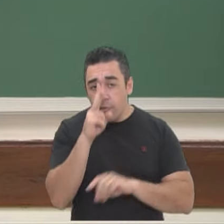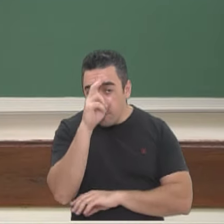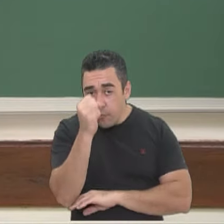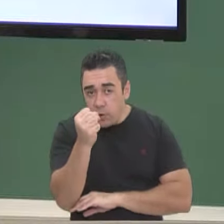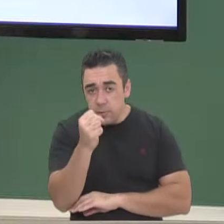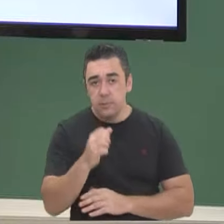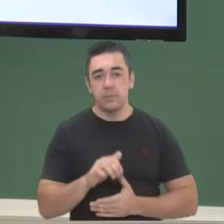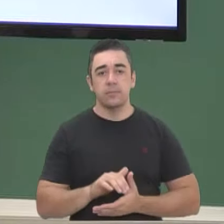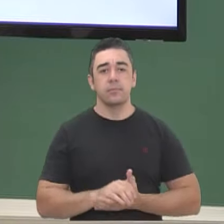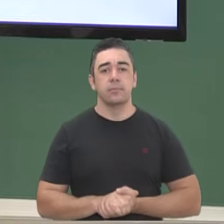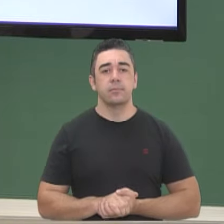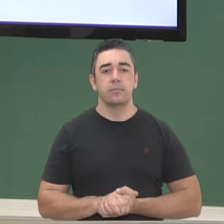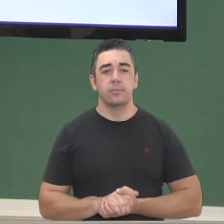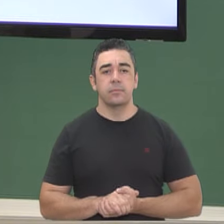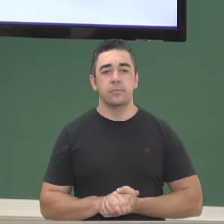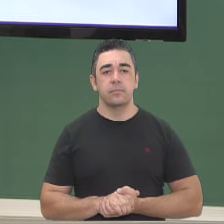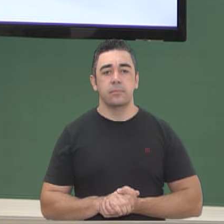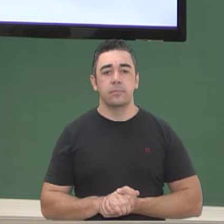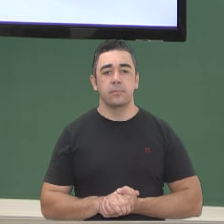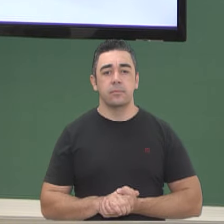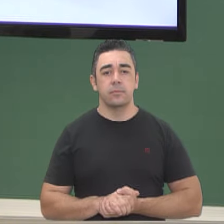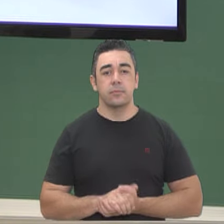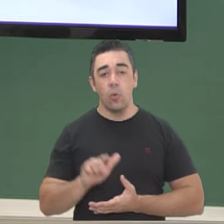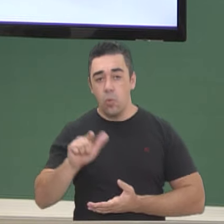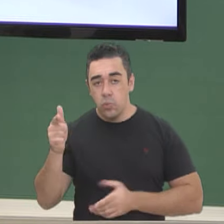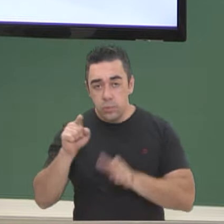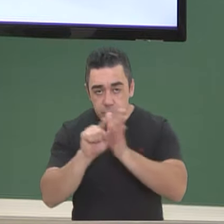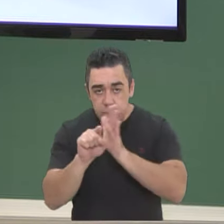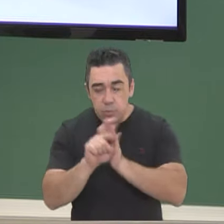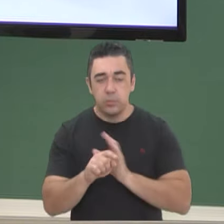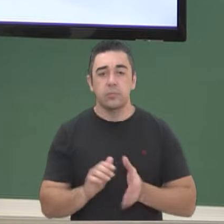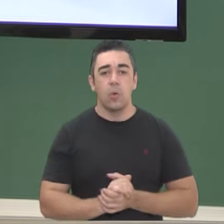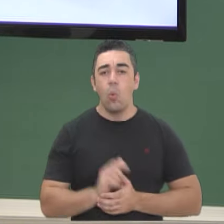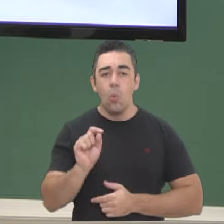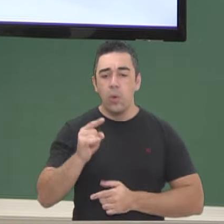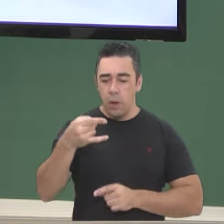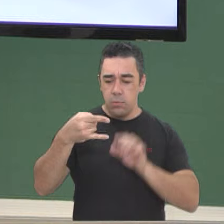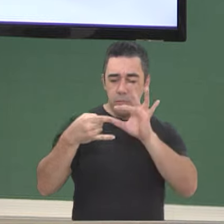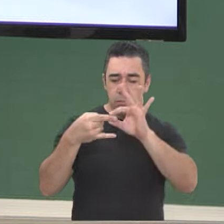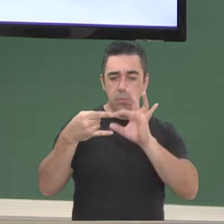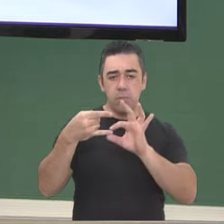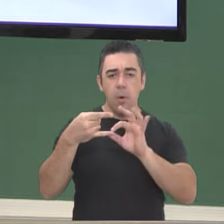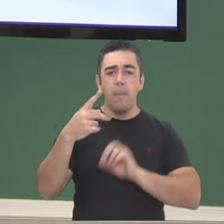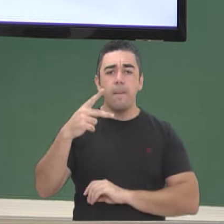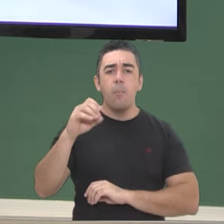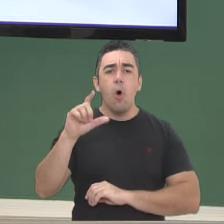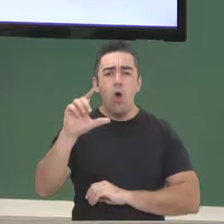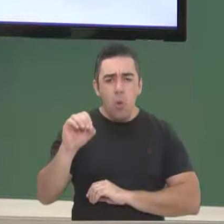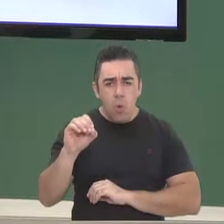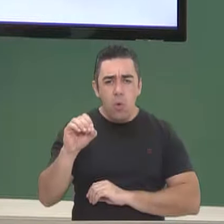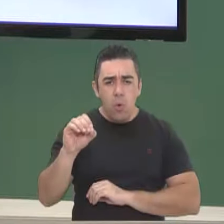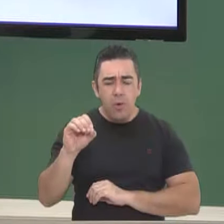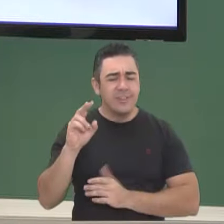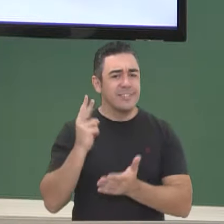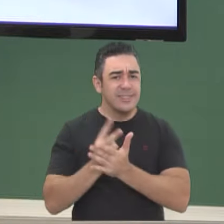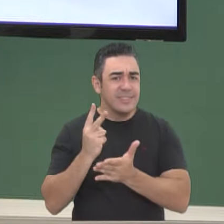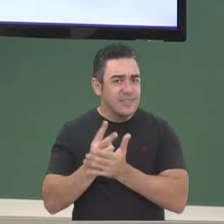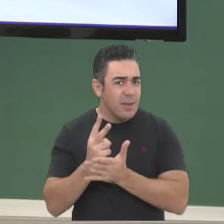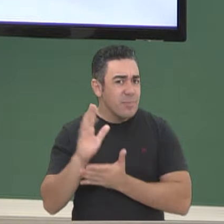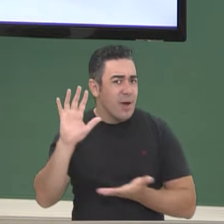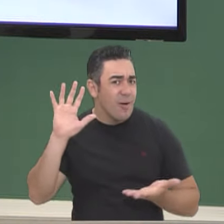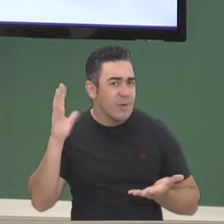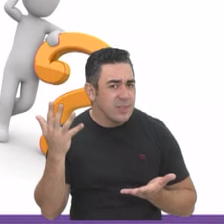vamos para a próxima os polos magnéticos sempre ocorrerão sempre